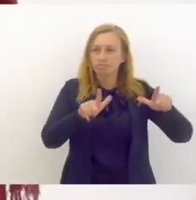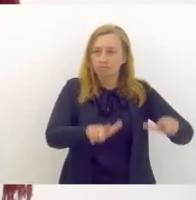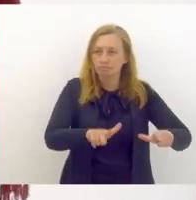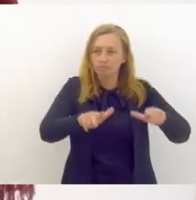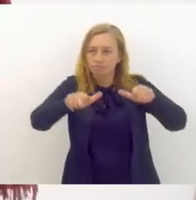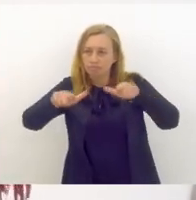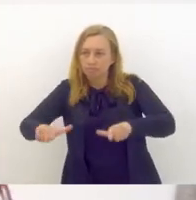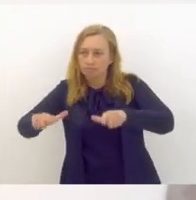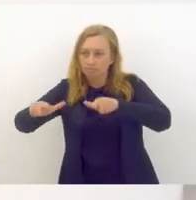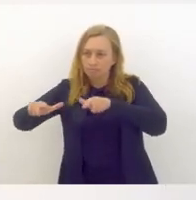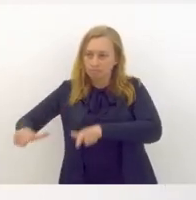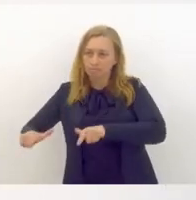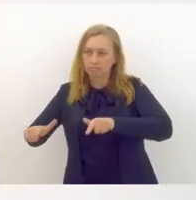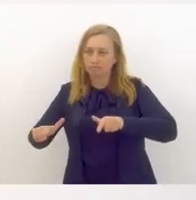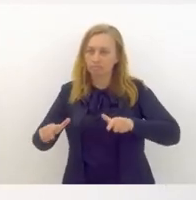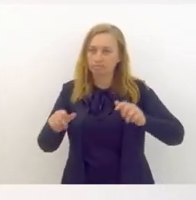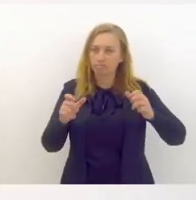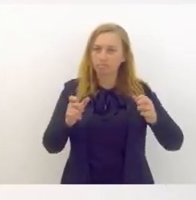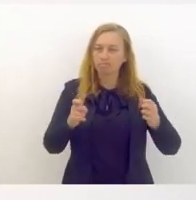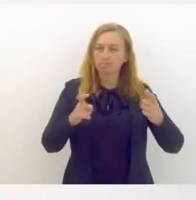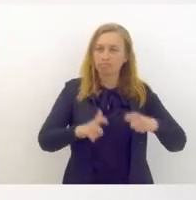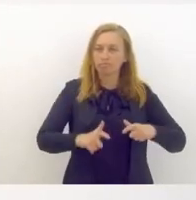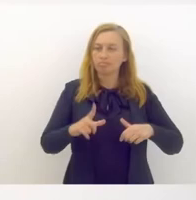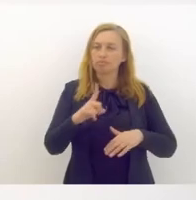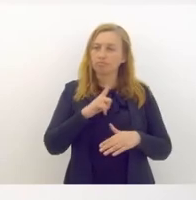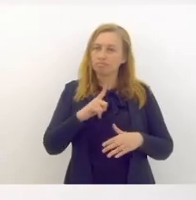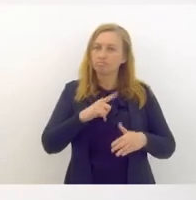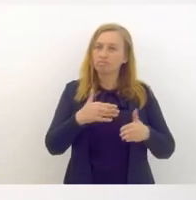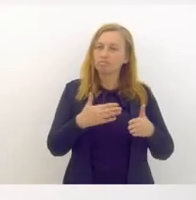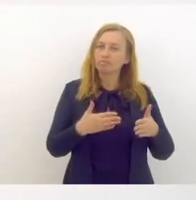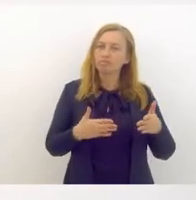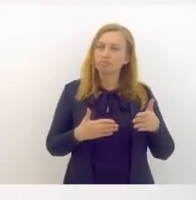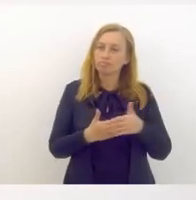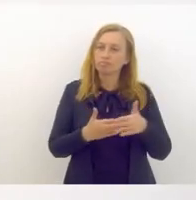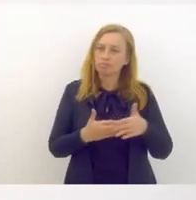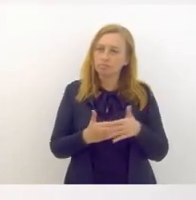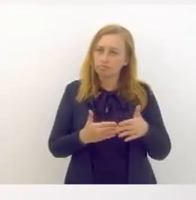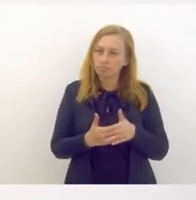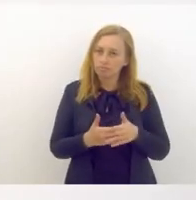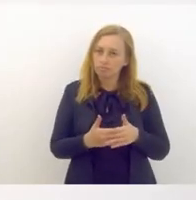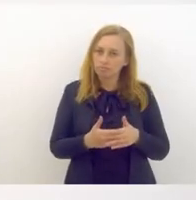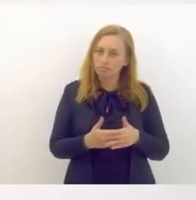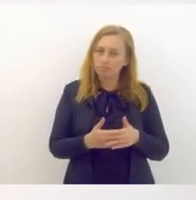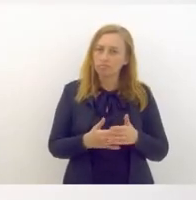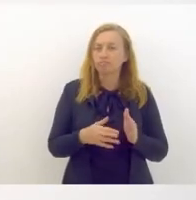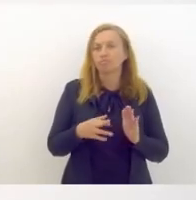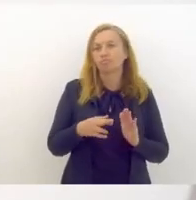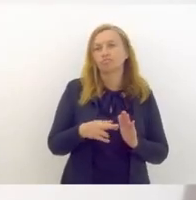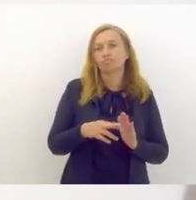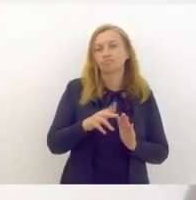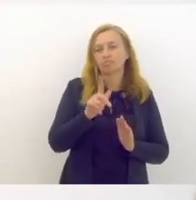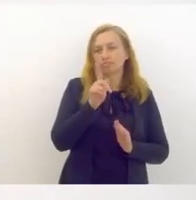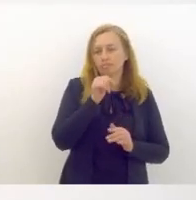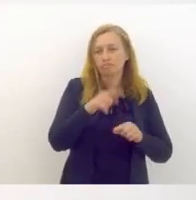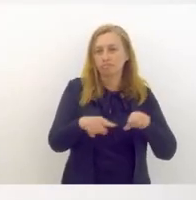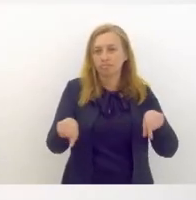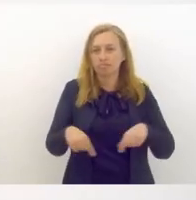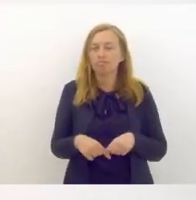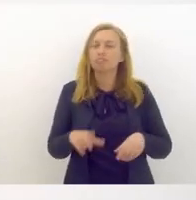de proteção, havia alguma coisa delimitada pelas resoluções CONAMA, mais para a Lagoa, e tinha